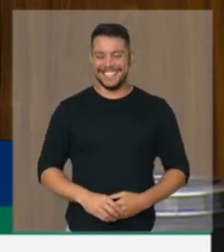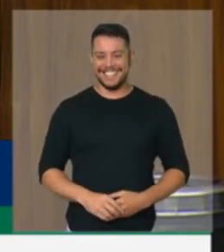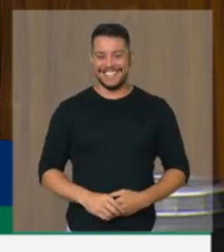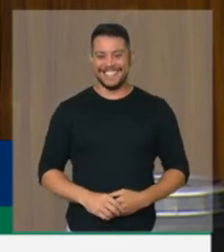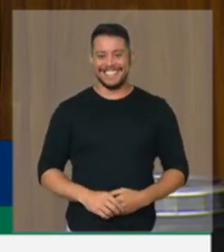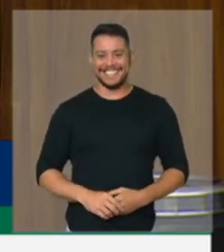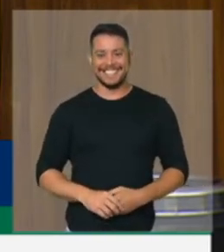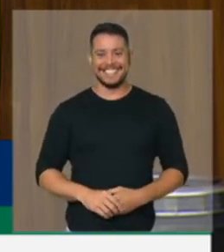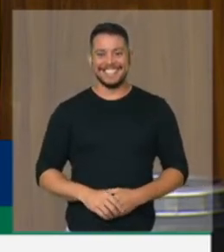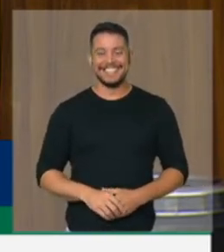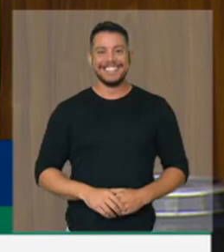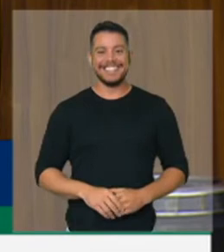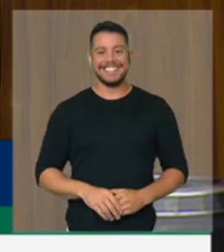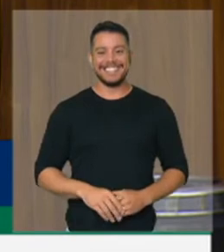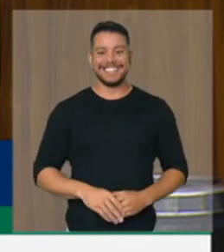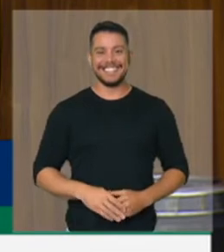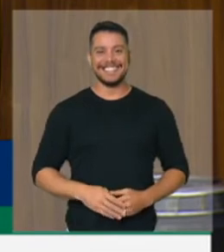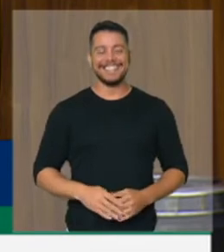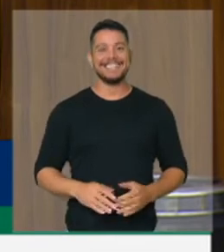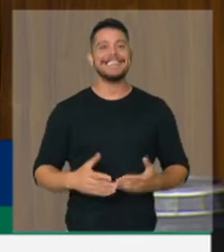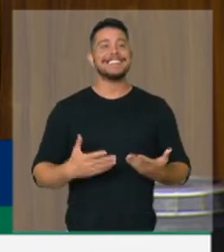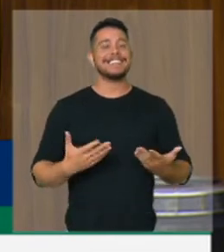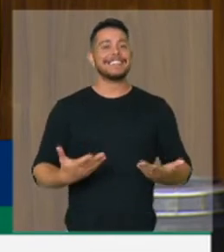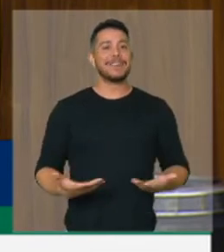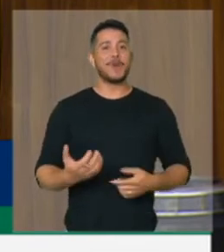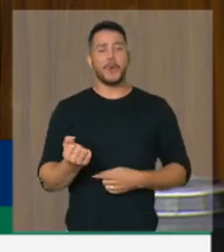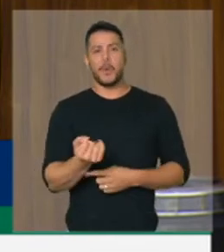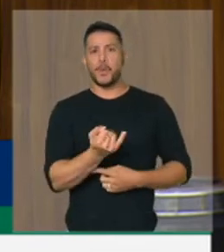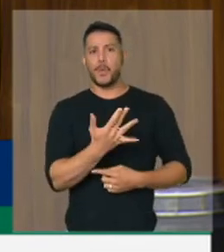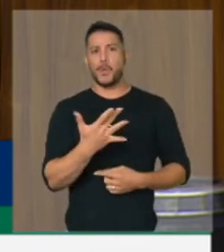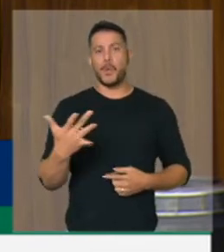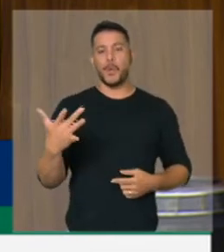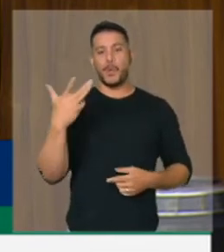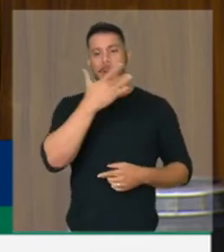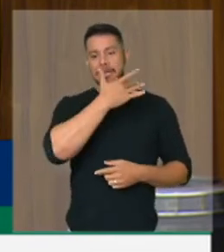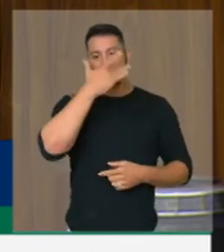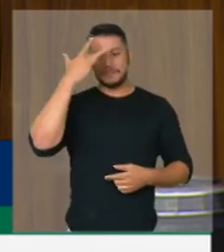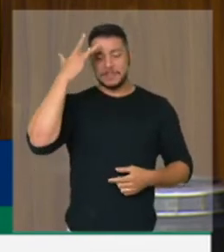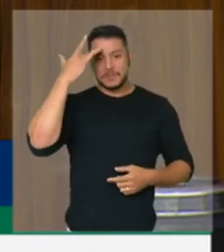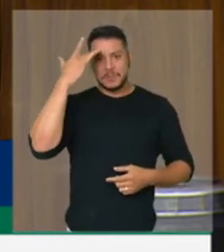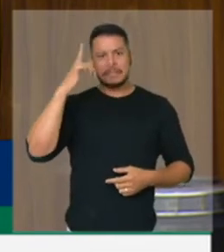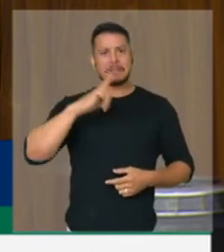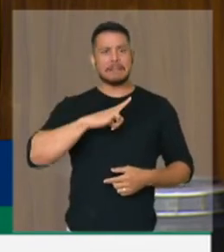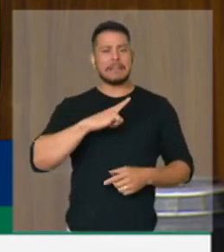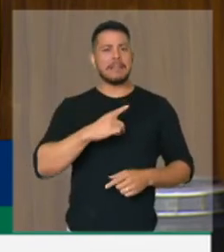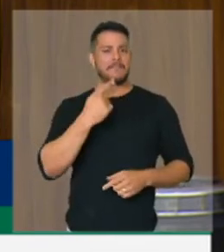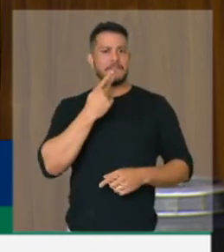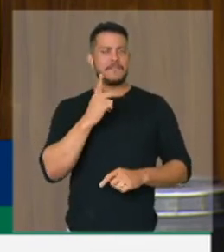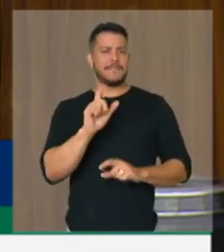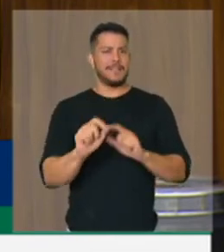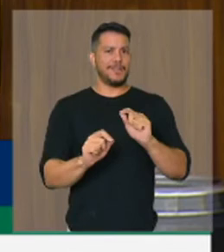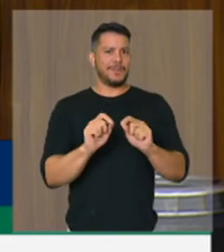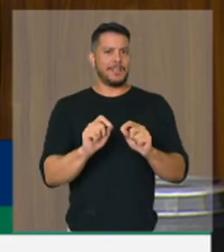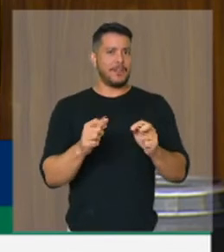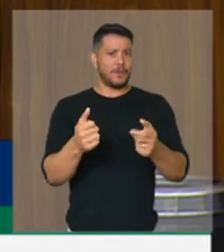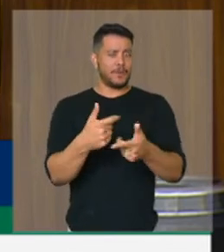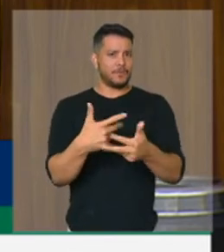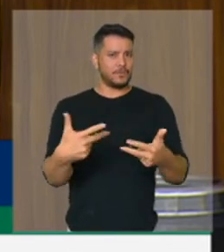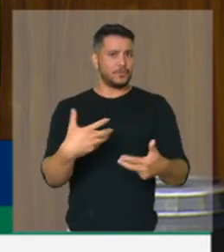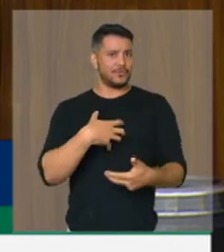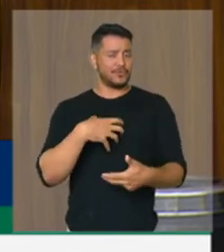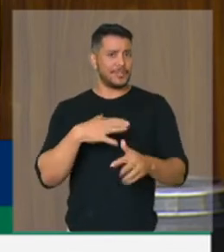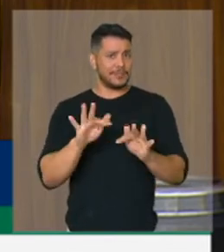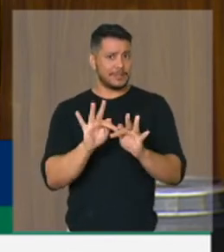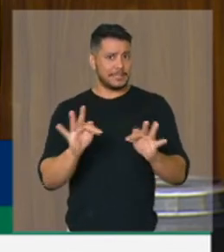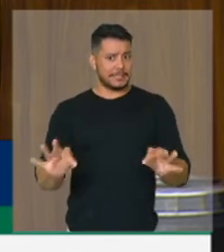privatizações. Muita gente entra com um discurso, com outro discurso. Vamos fazer um discurso simples aqui que o povo entende. O que está